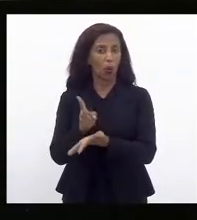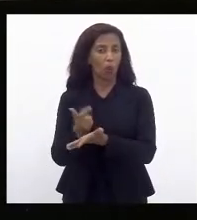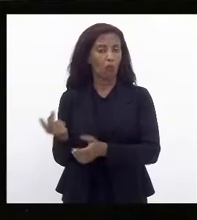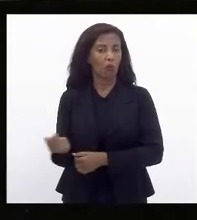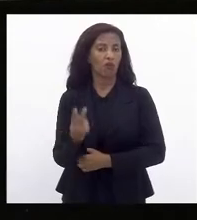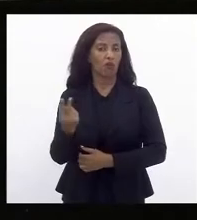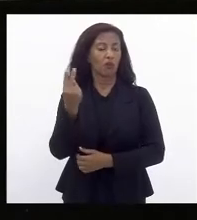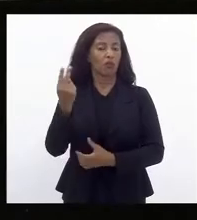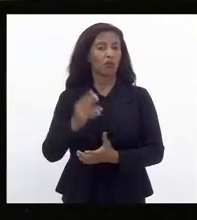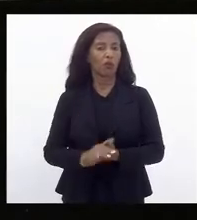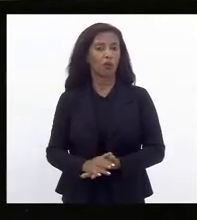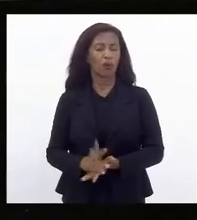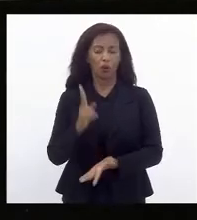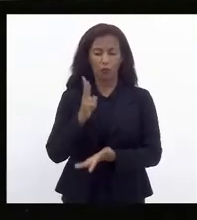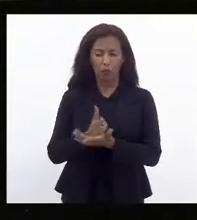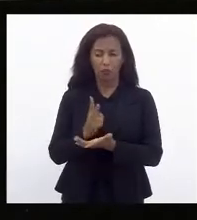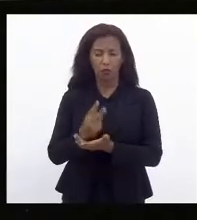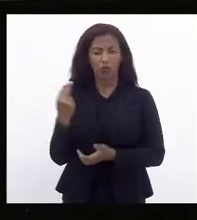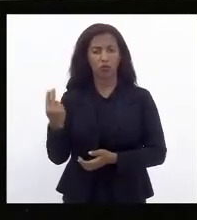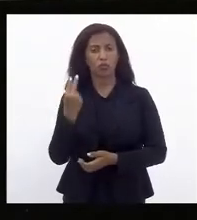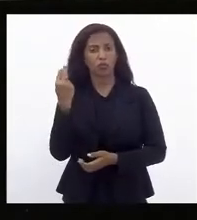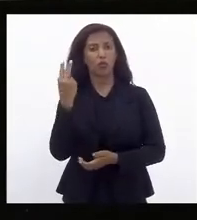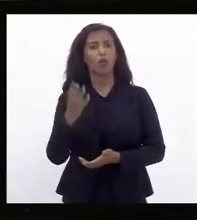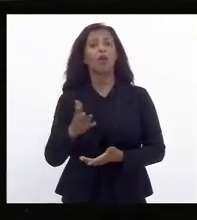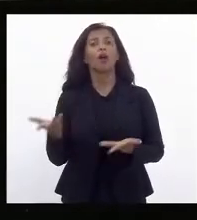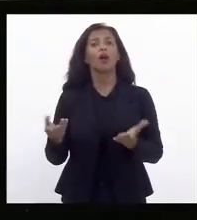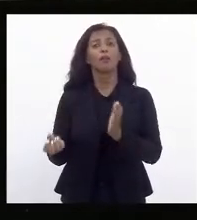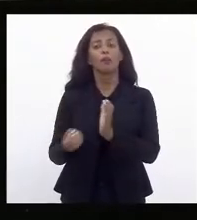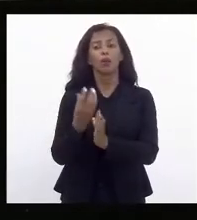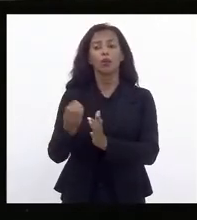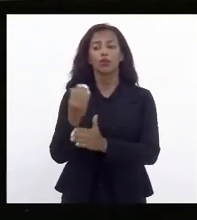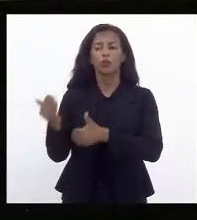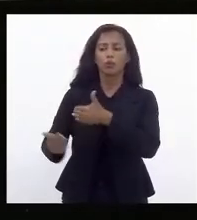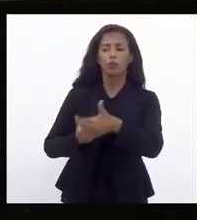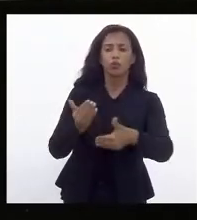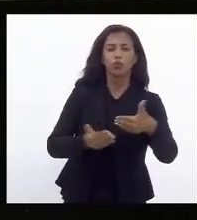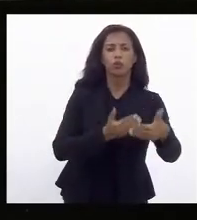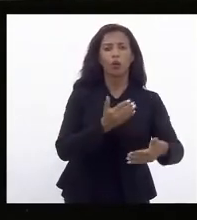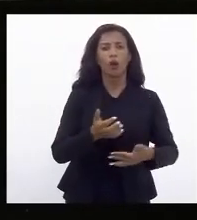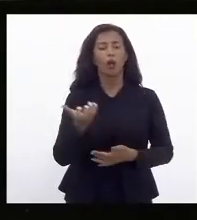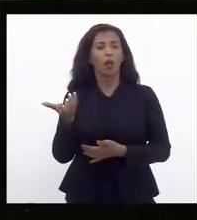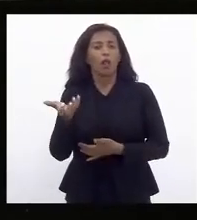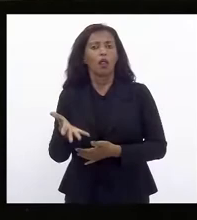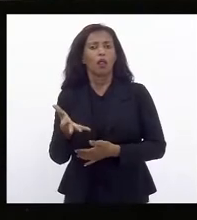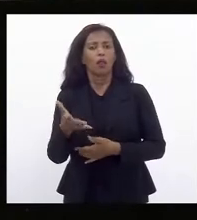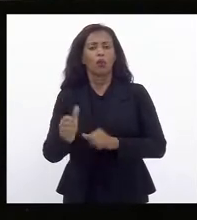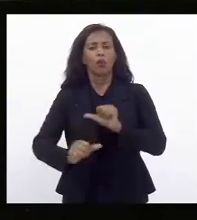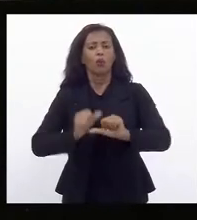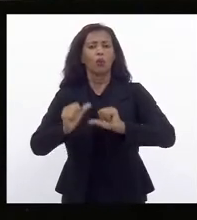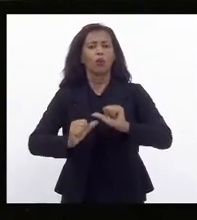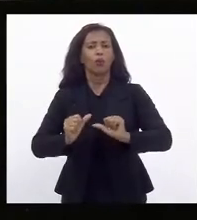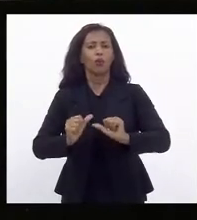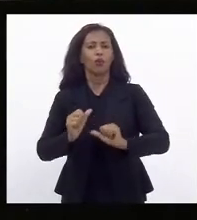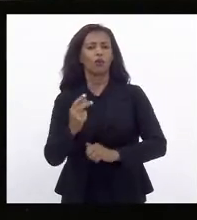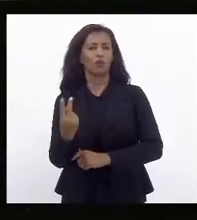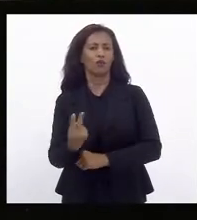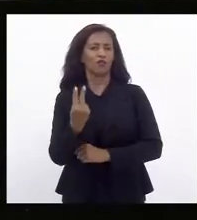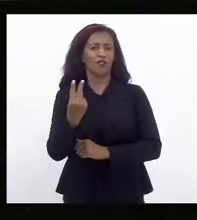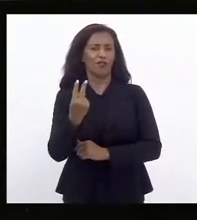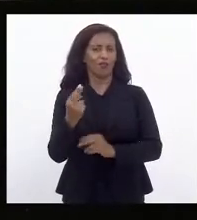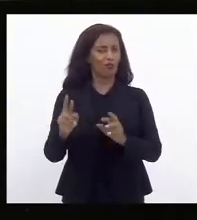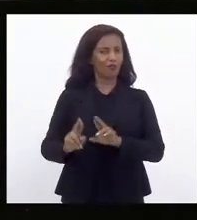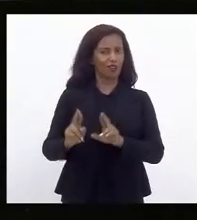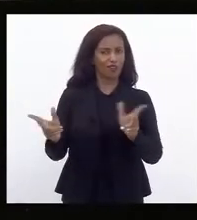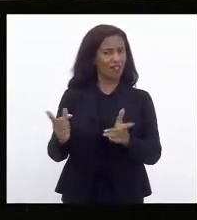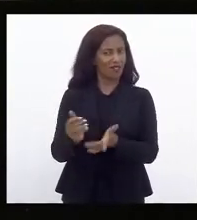preço, o mesmo valor. Então a cadeia produtiva, ela não altera o resultado na ponta. Ela não faz a